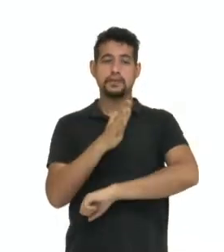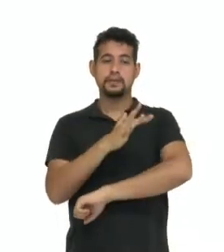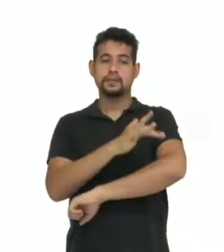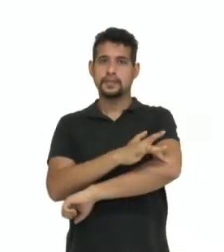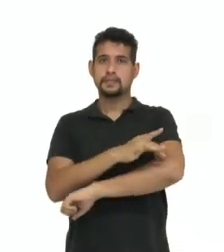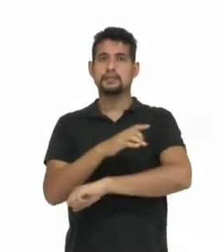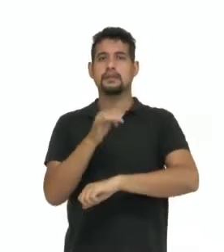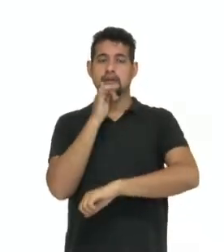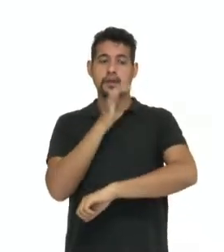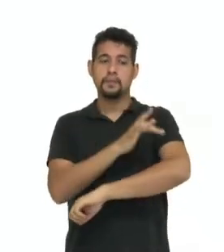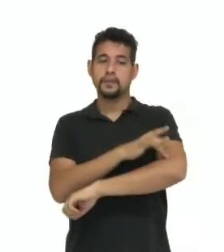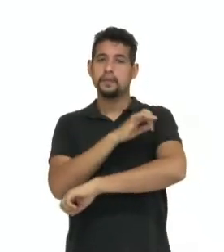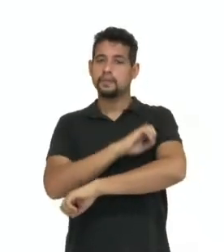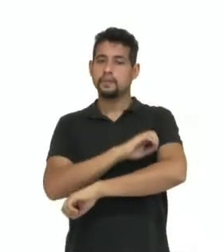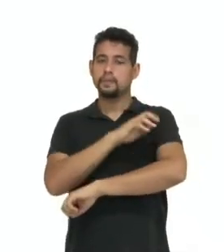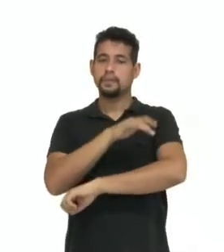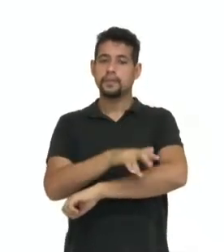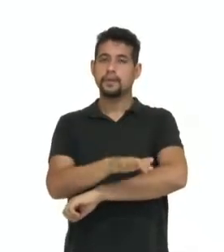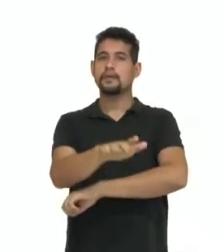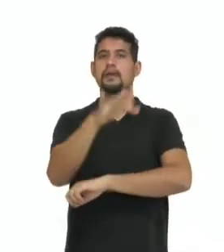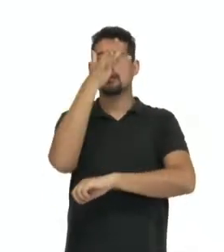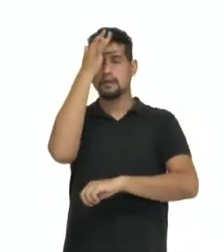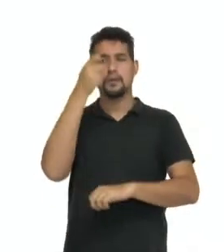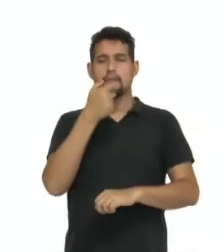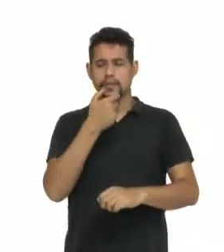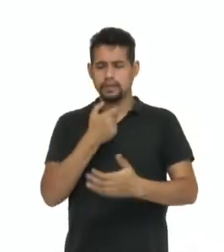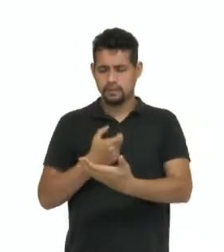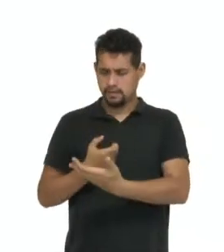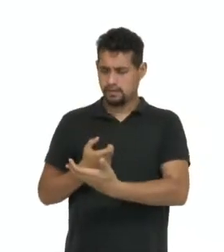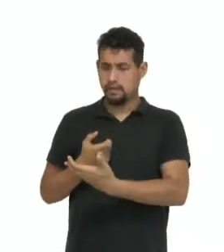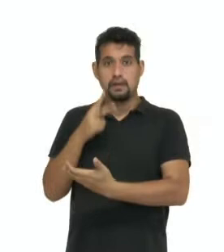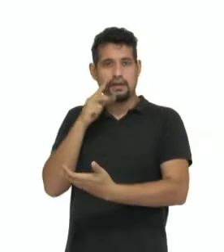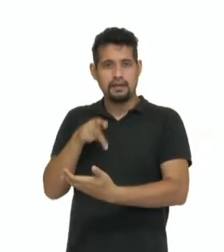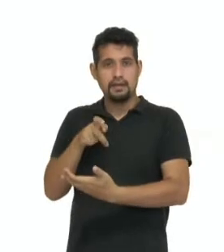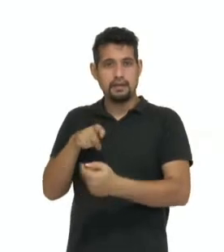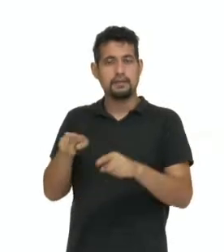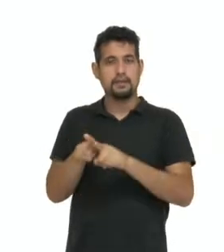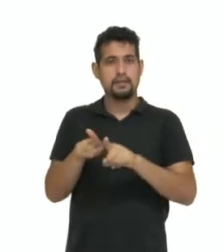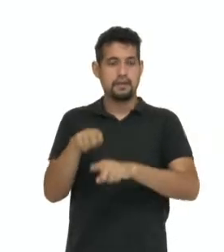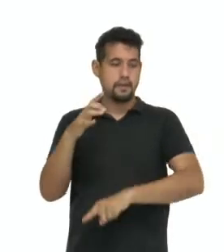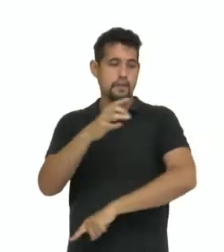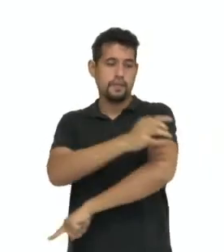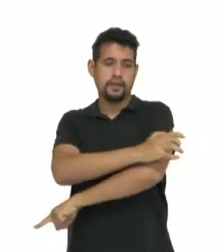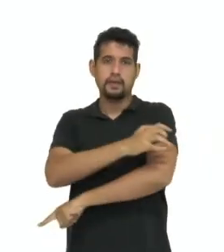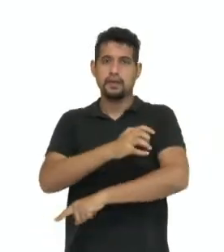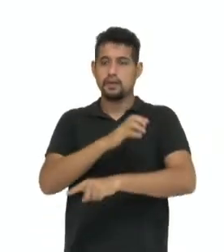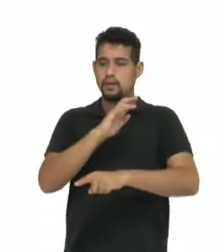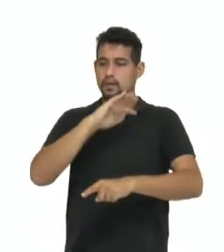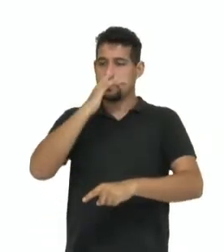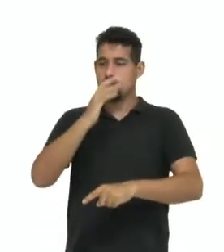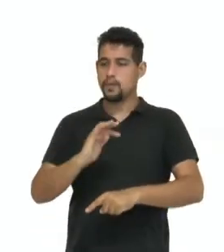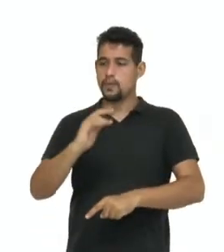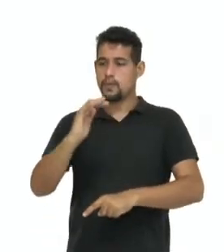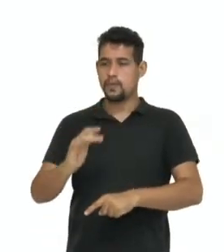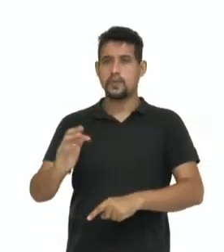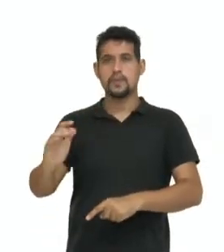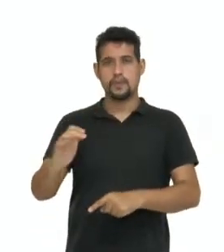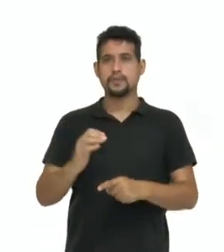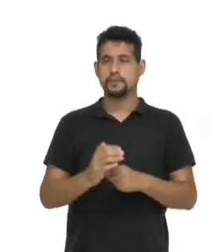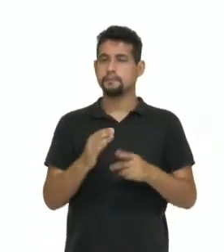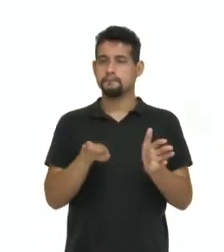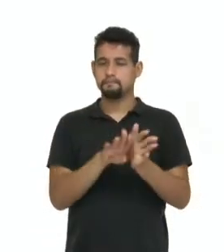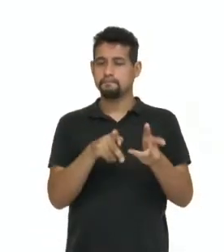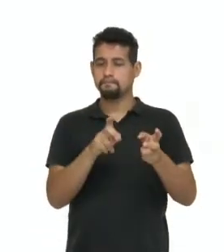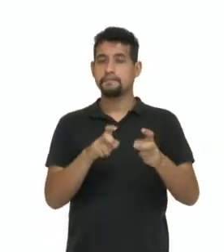um sinal eletrônico que os árbitros vão perceber, então, que esse golpe foi desferido, que esse atleta foi